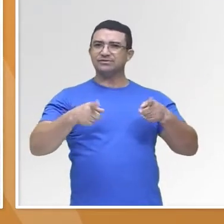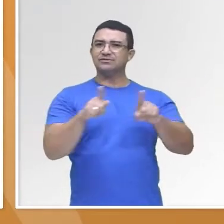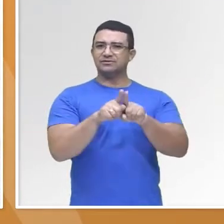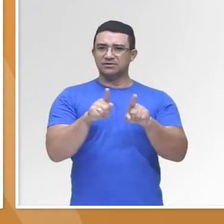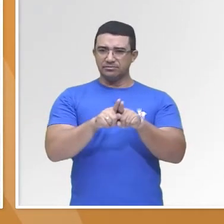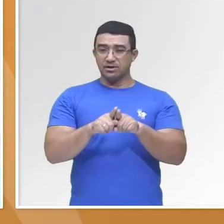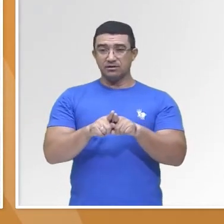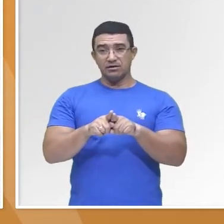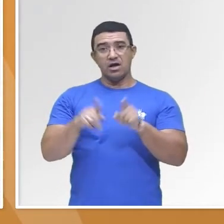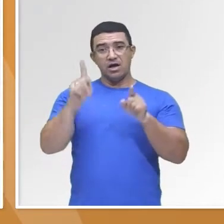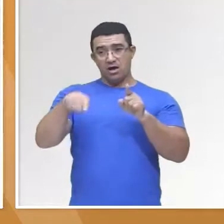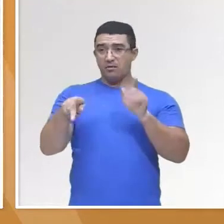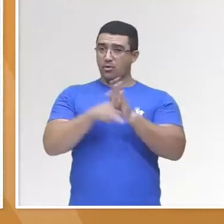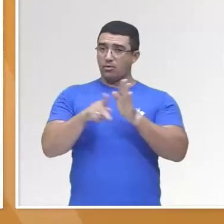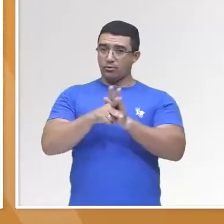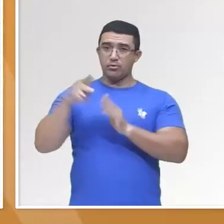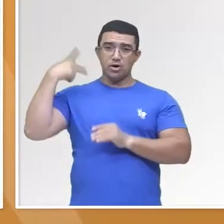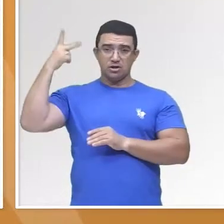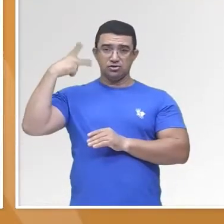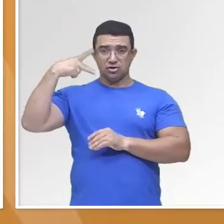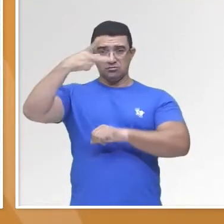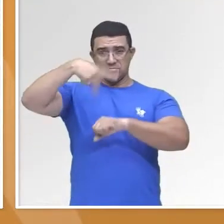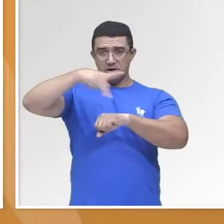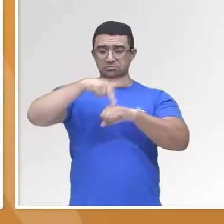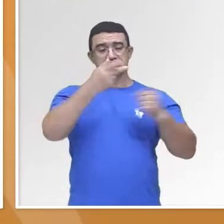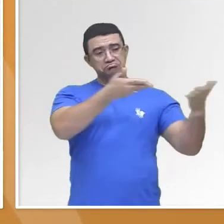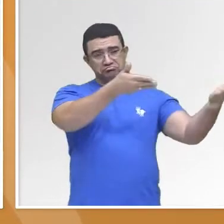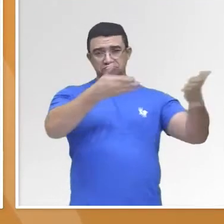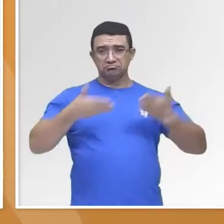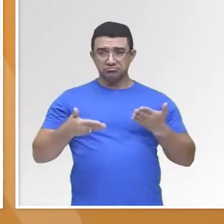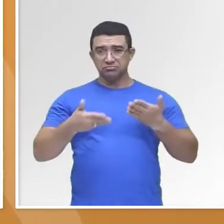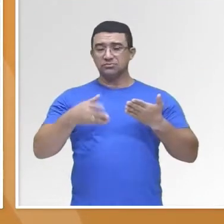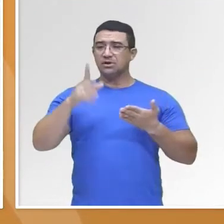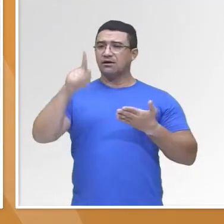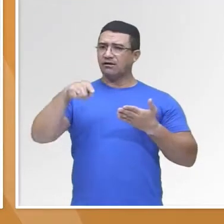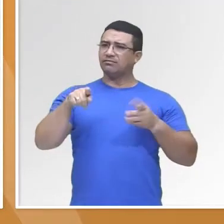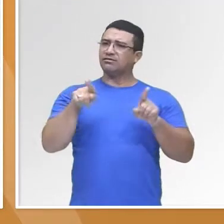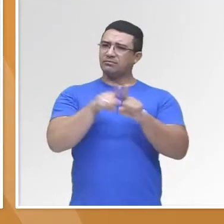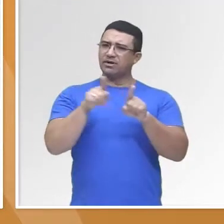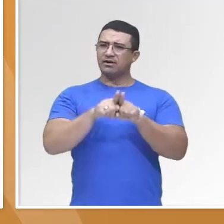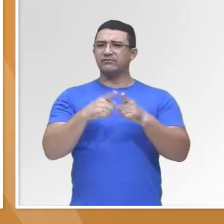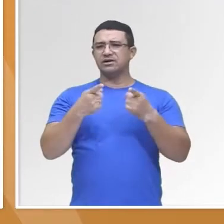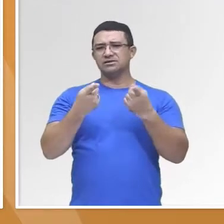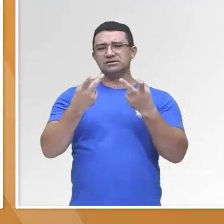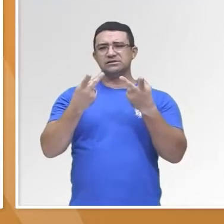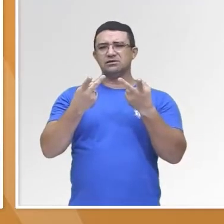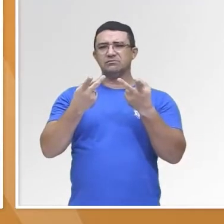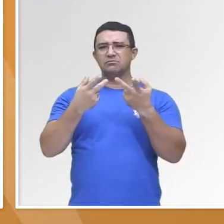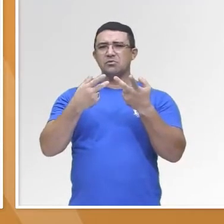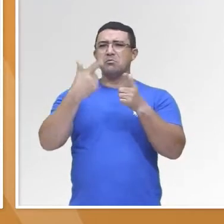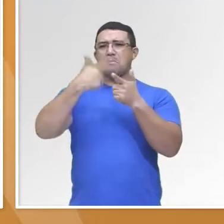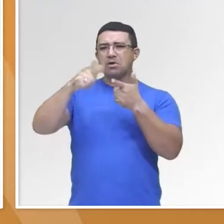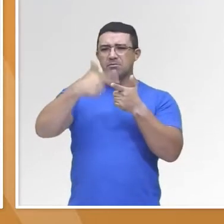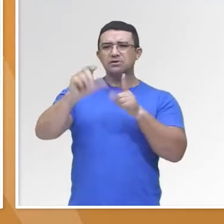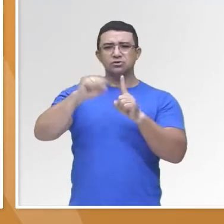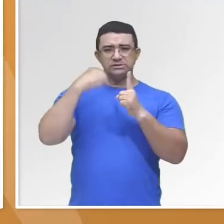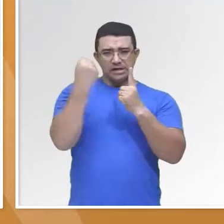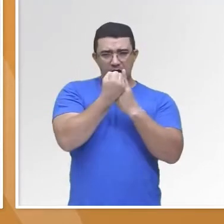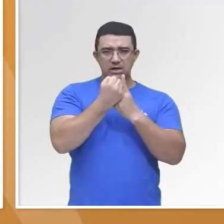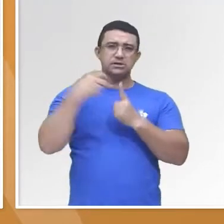do país, Então, essas questões naturais, sociais, políticas e econômicas, elas também